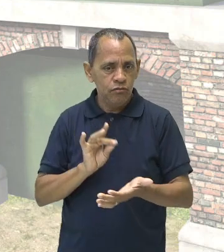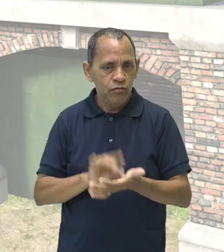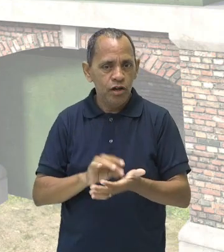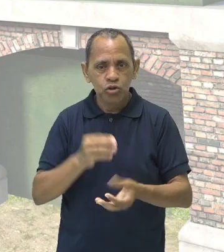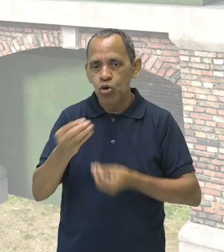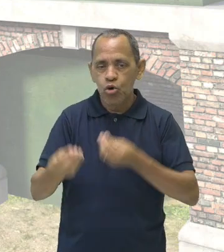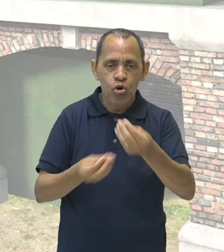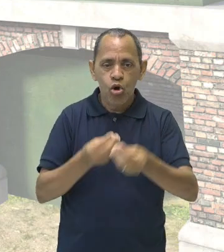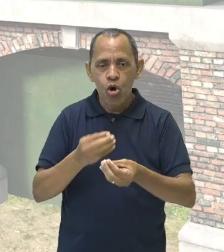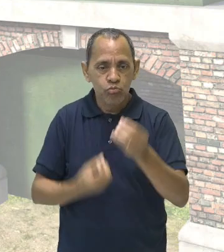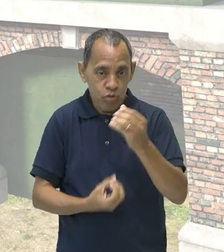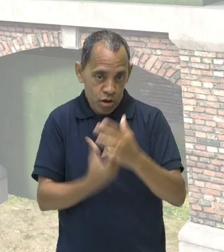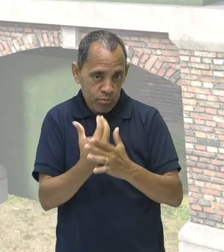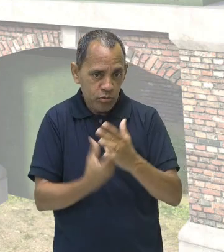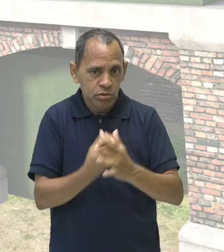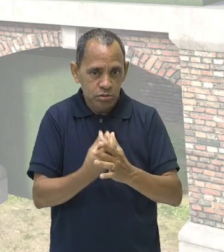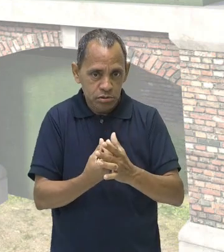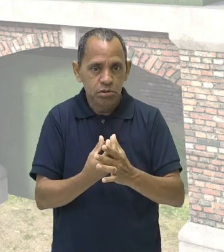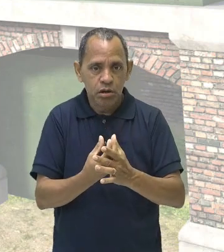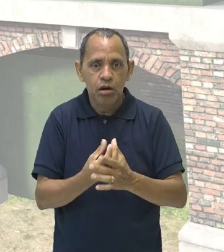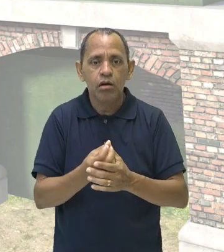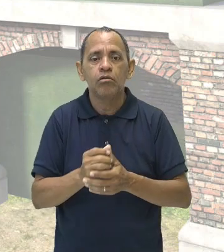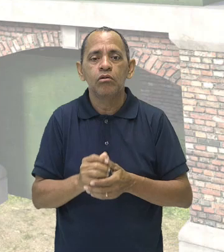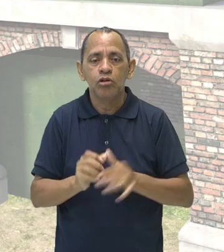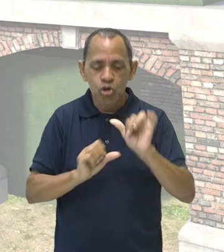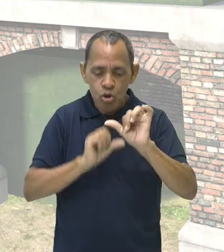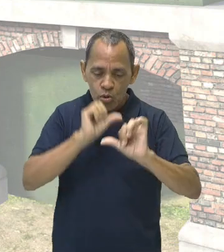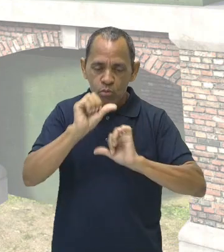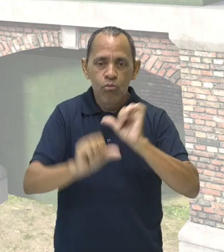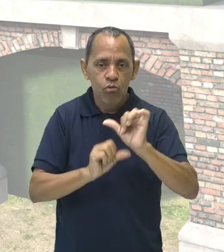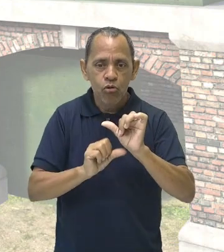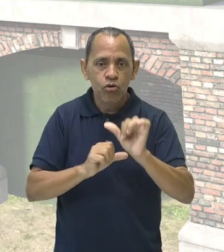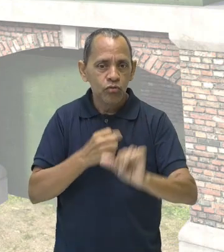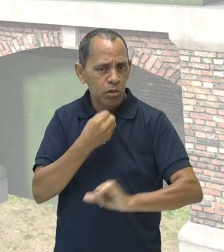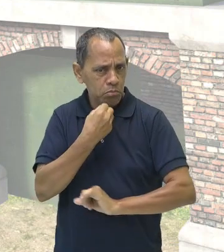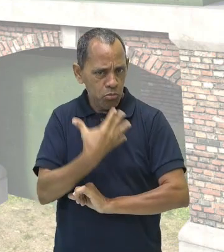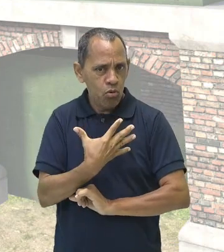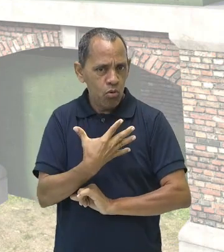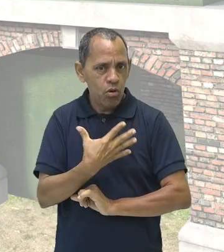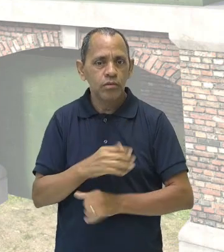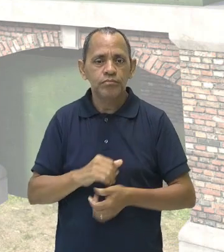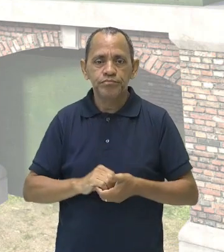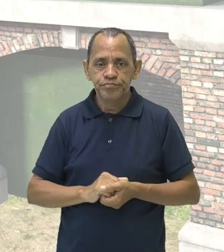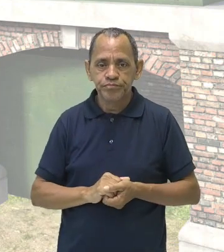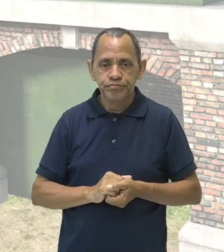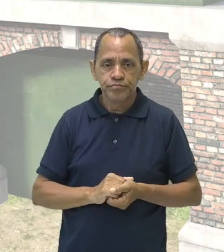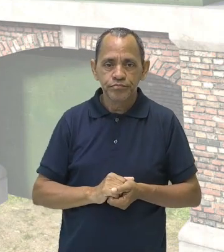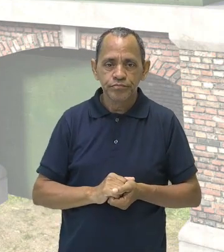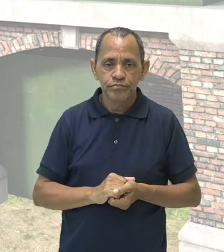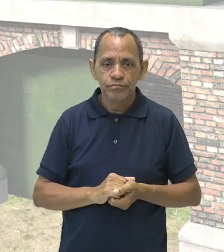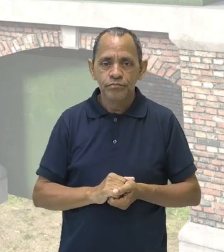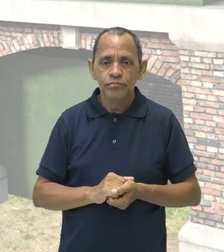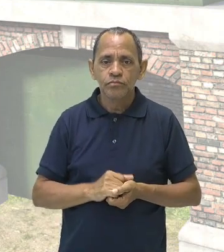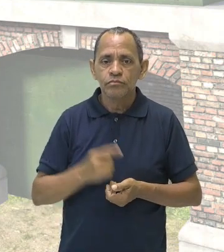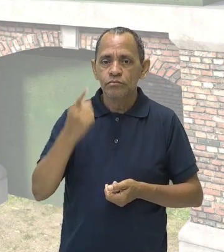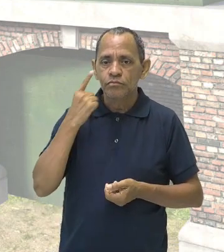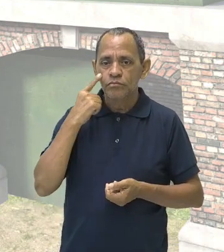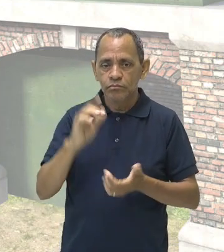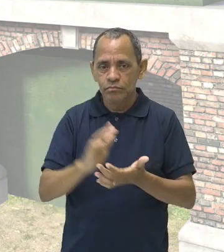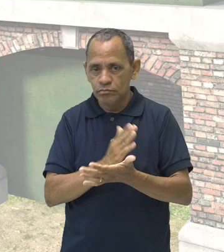que a produção ela se torne mais eficiente. E aí a gente observa alguma dessas